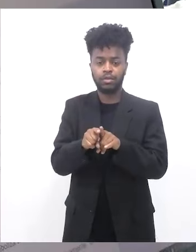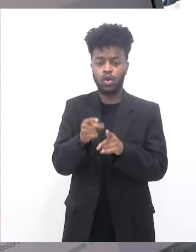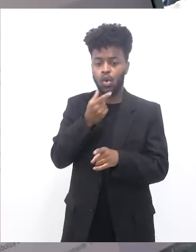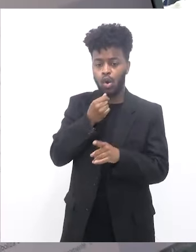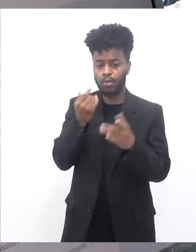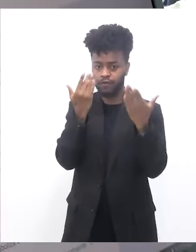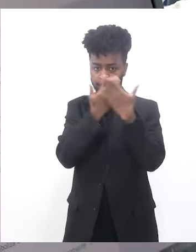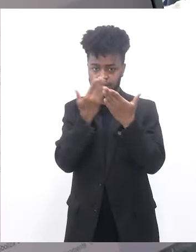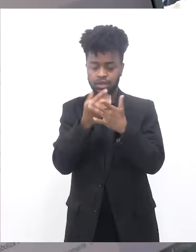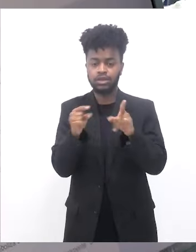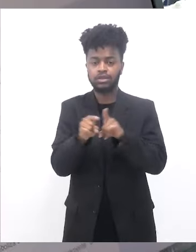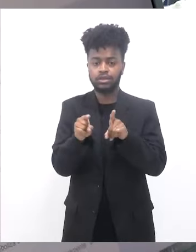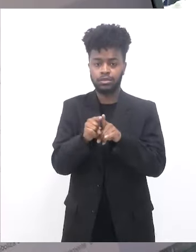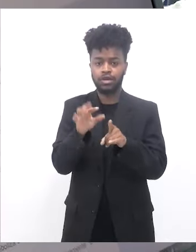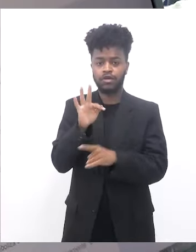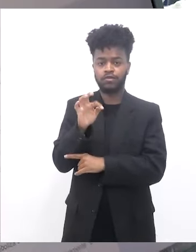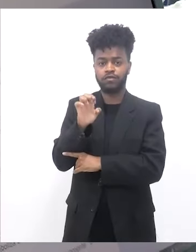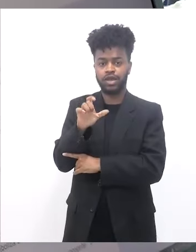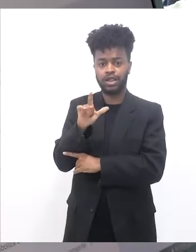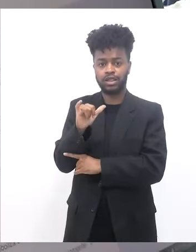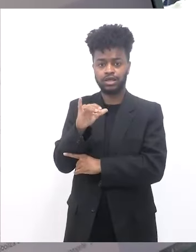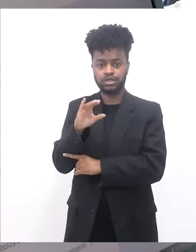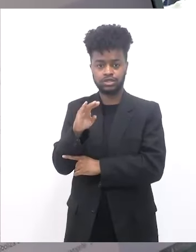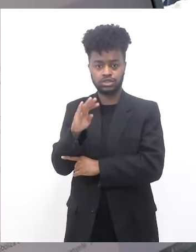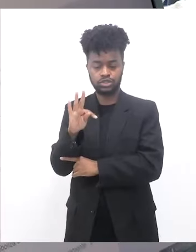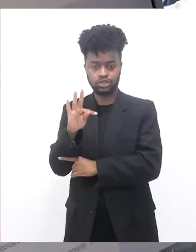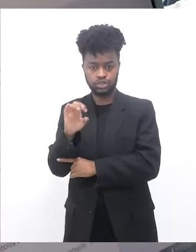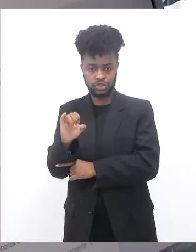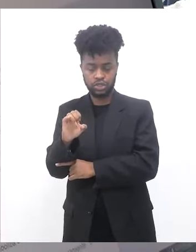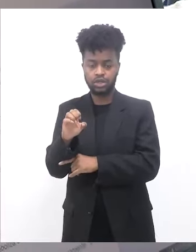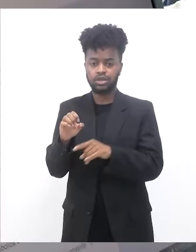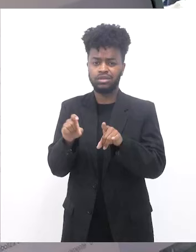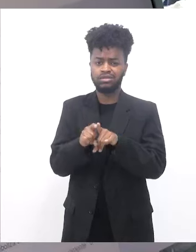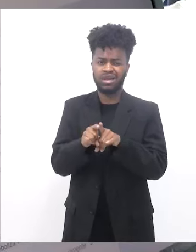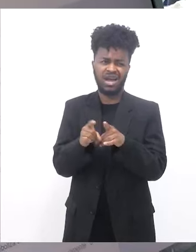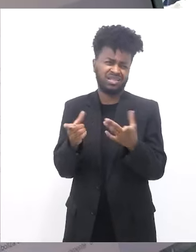Homem Invisível. A Felicity Jones também.